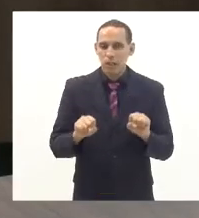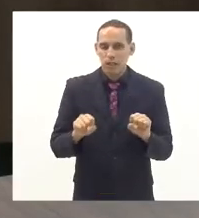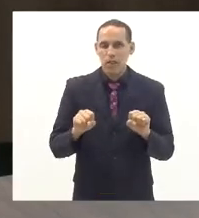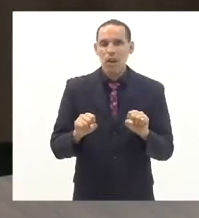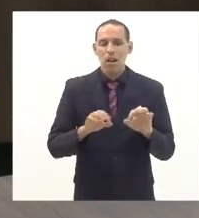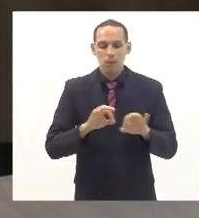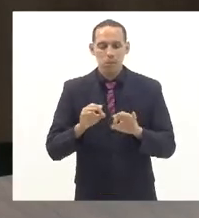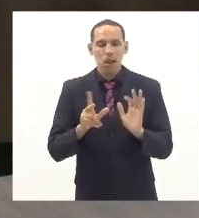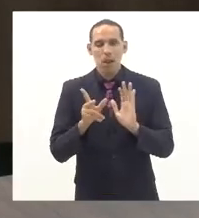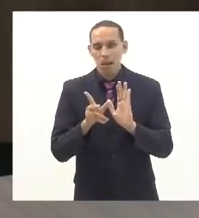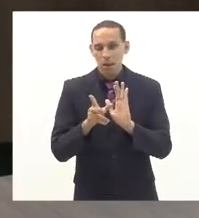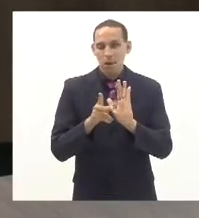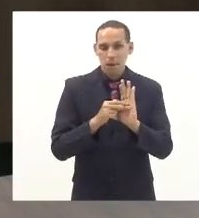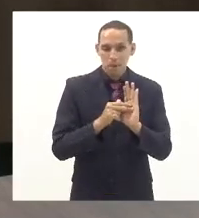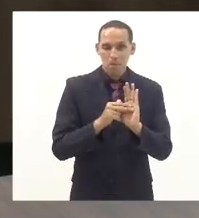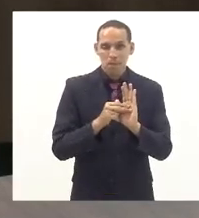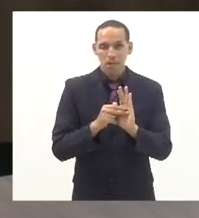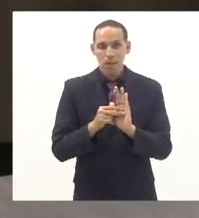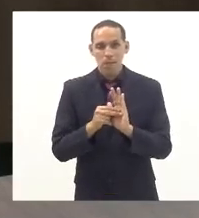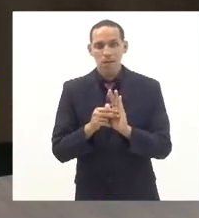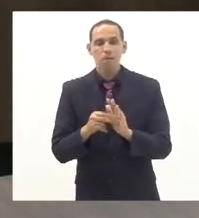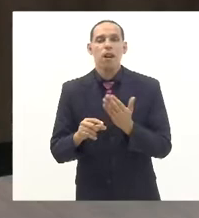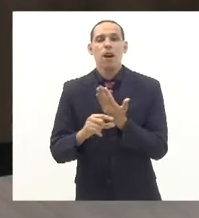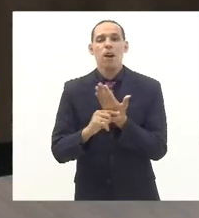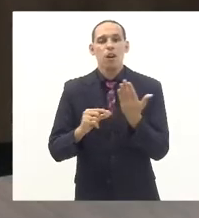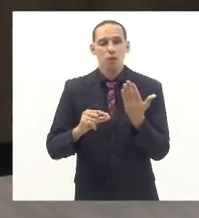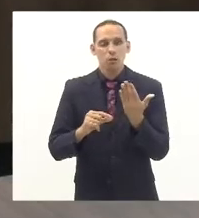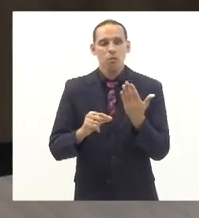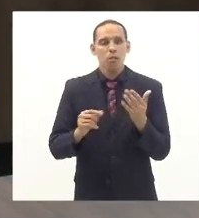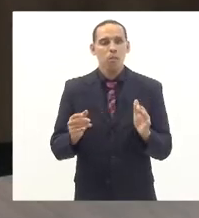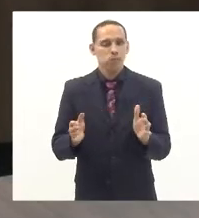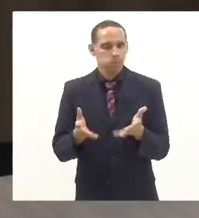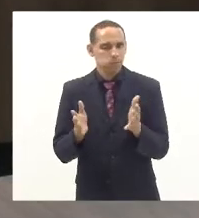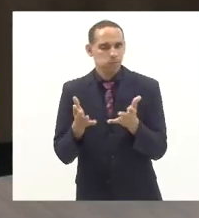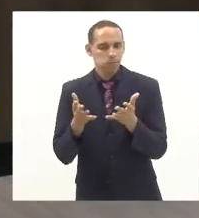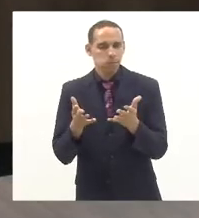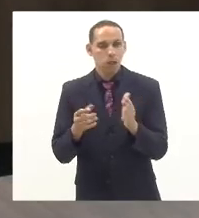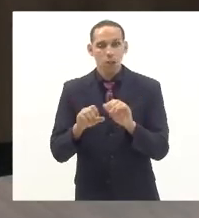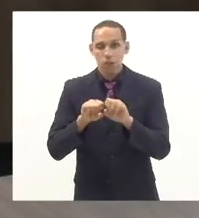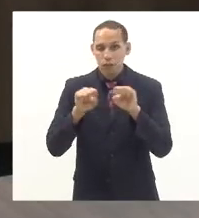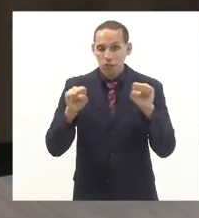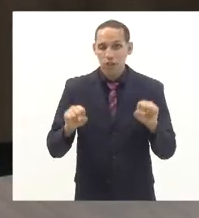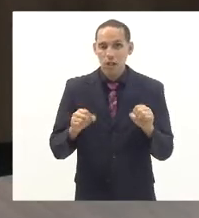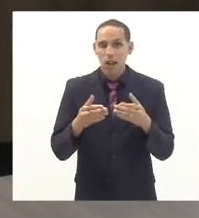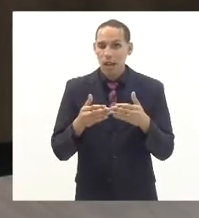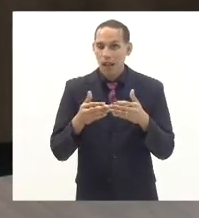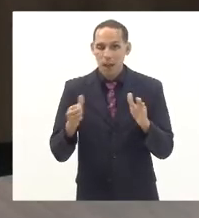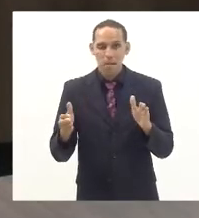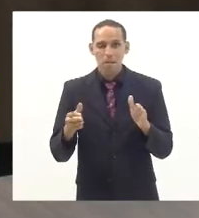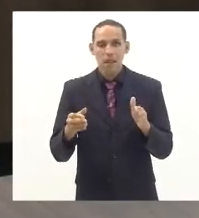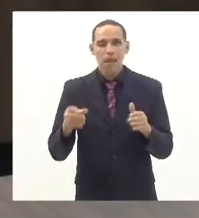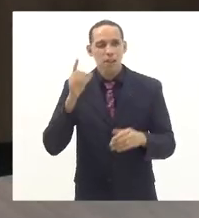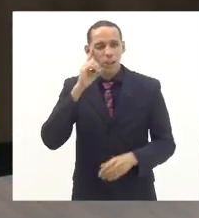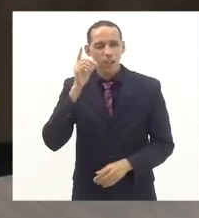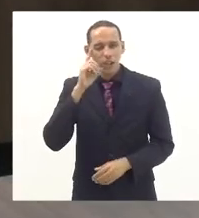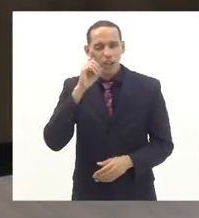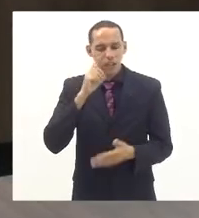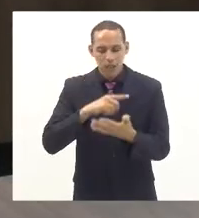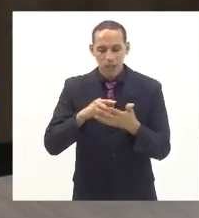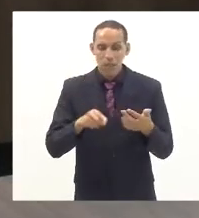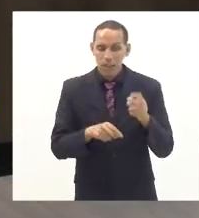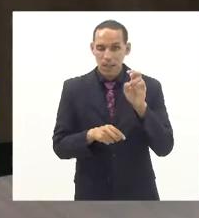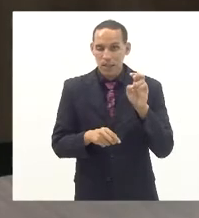que deverá ser promovido pelos autores o sistema ficará aberto nas datas Supra citadas